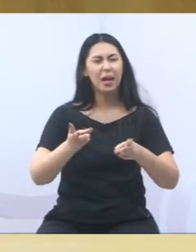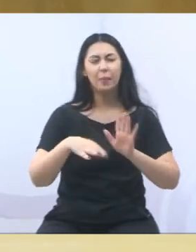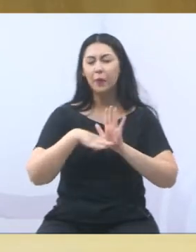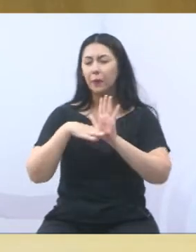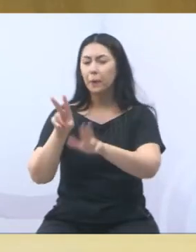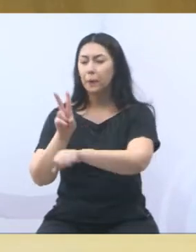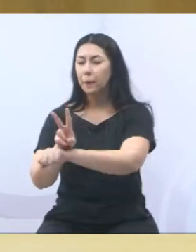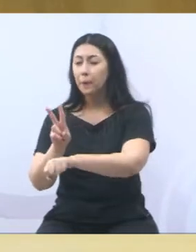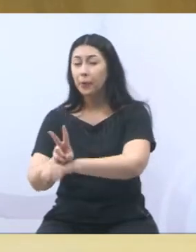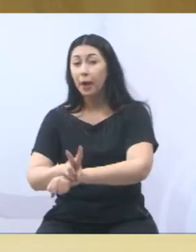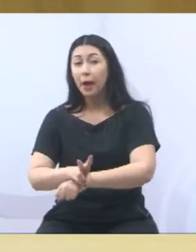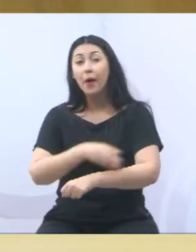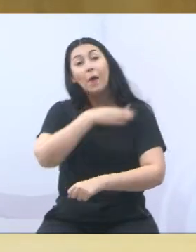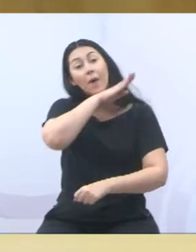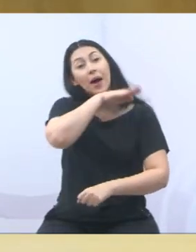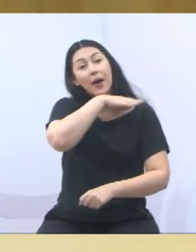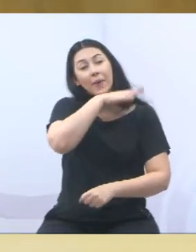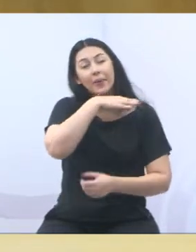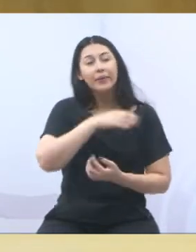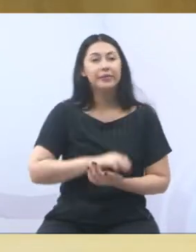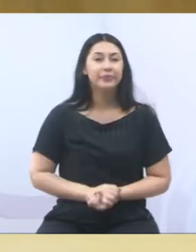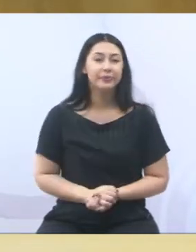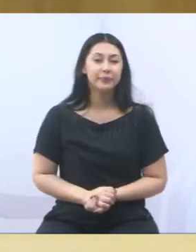com as orientações devidas.